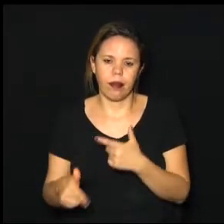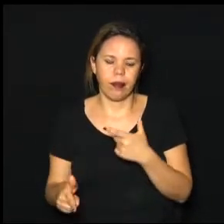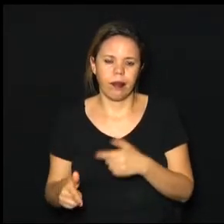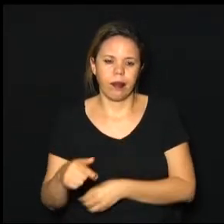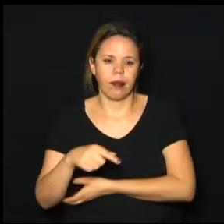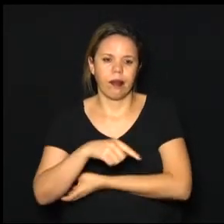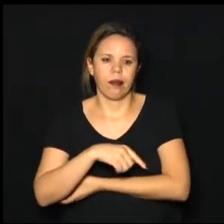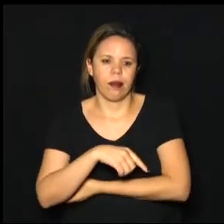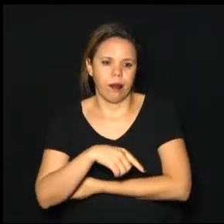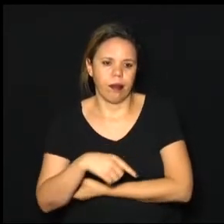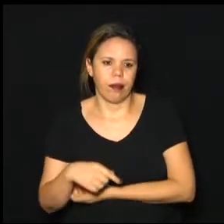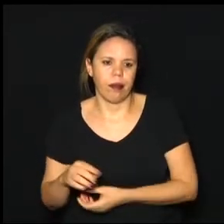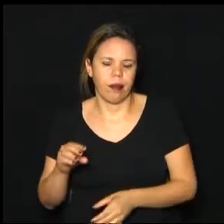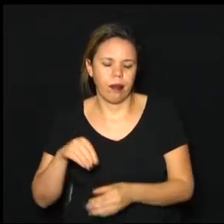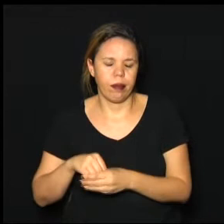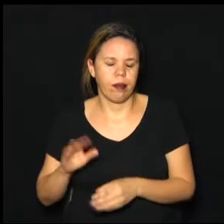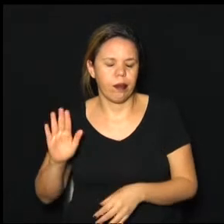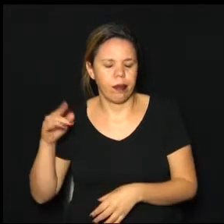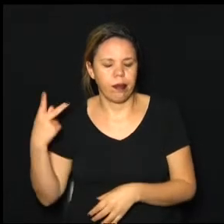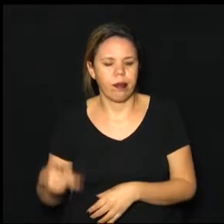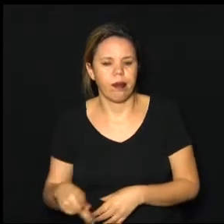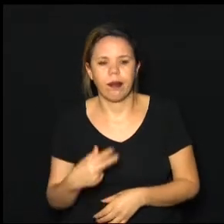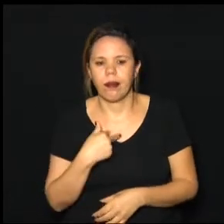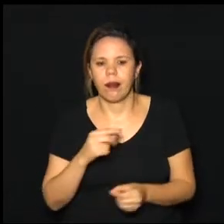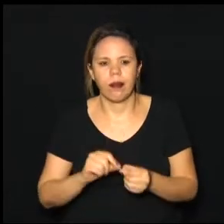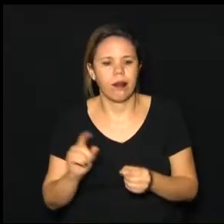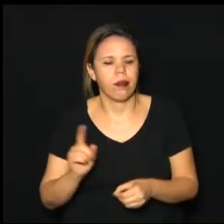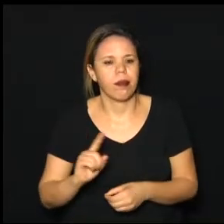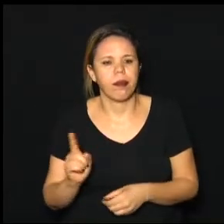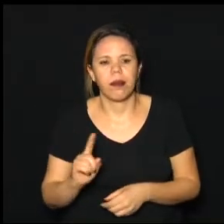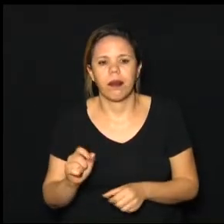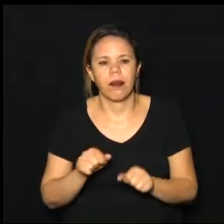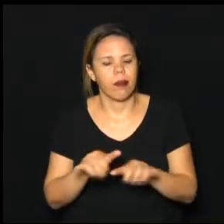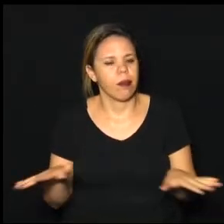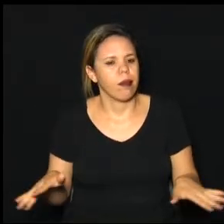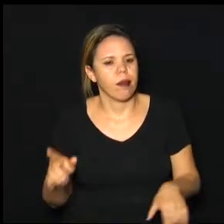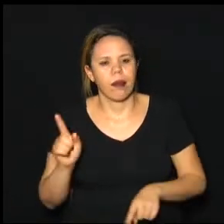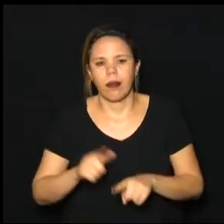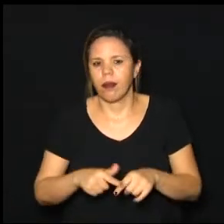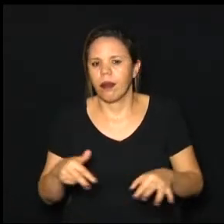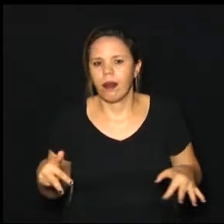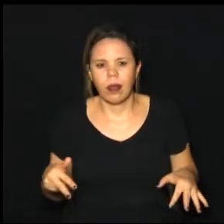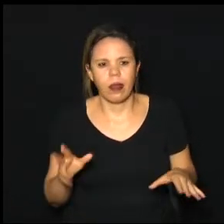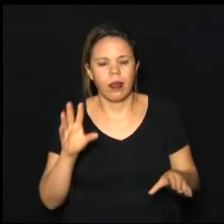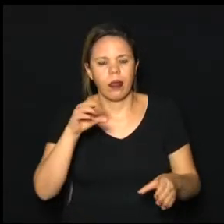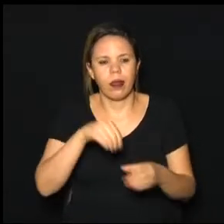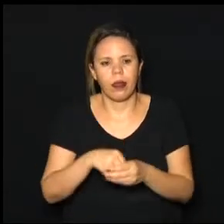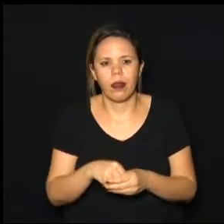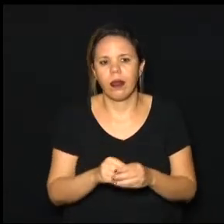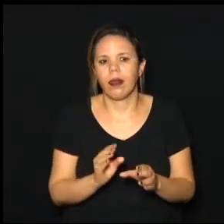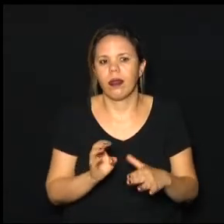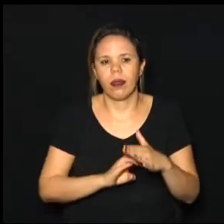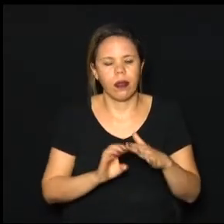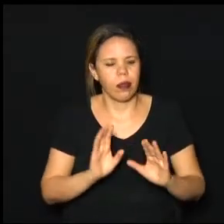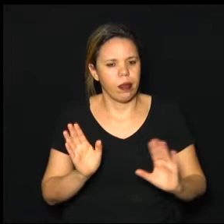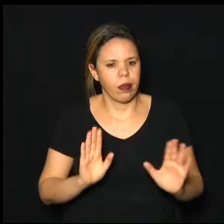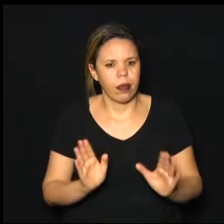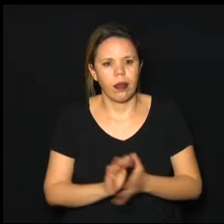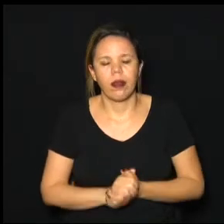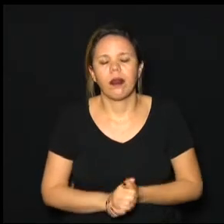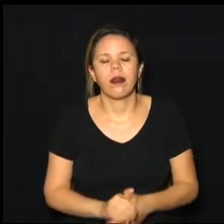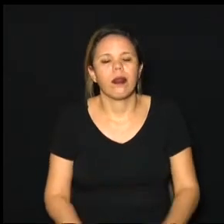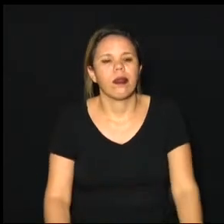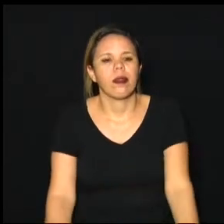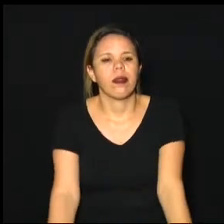eleitoral. Tá bom? Então, não pode fazer isso. Não pode distribuir santinho nos bens de uso comum do povo. Tá